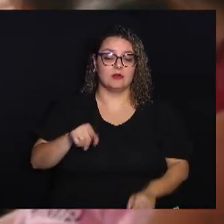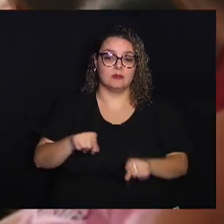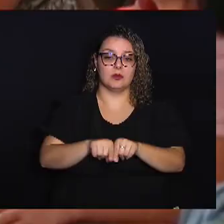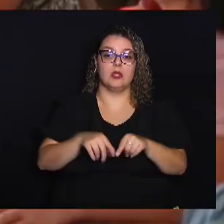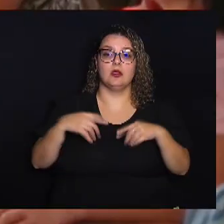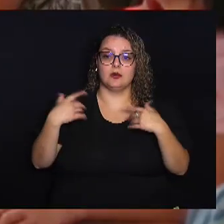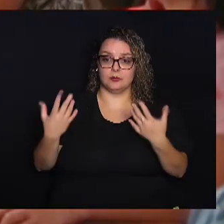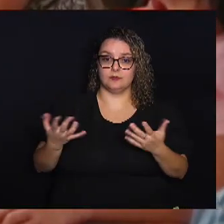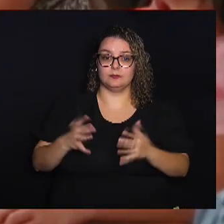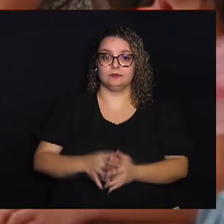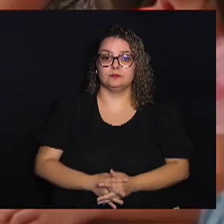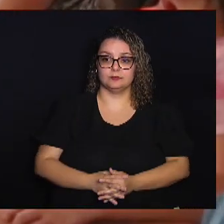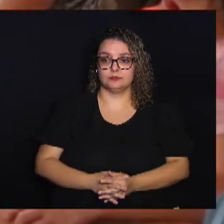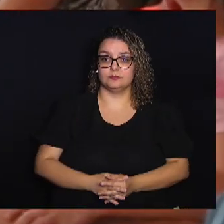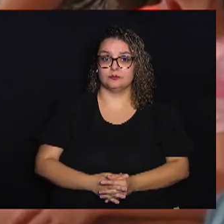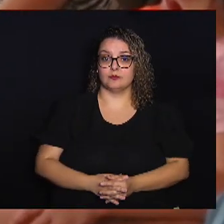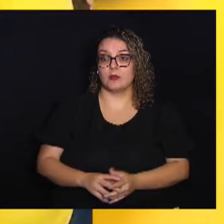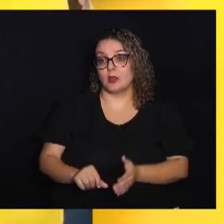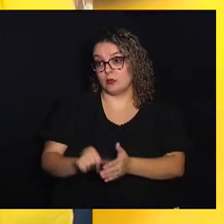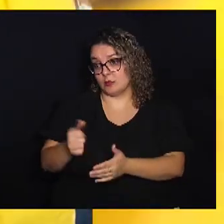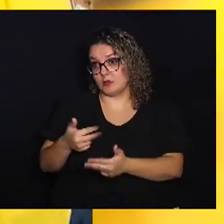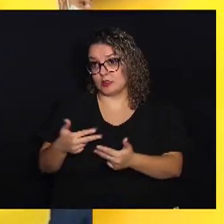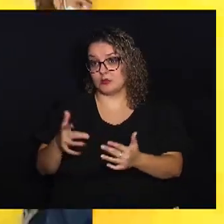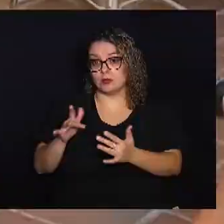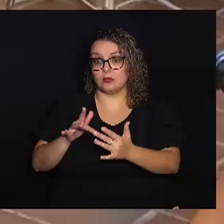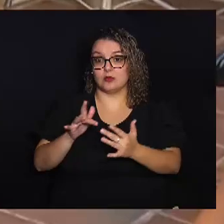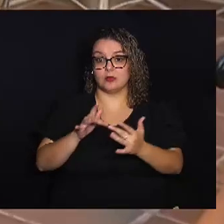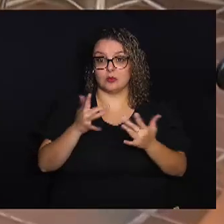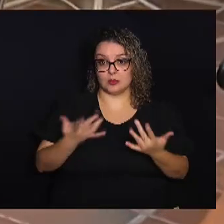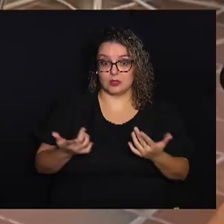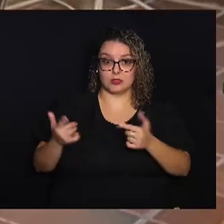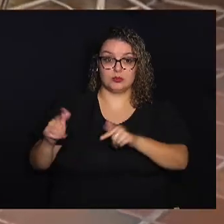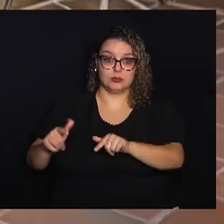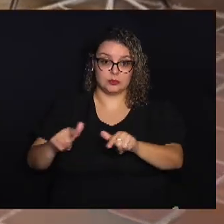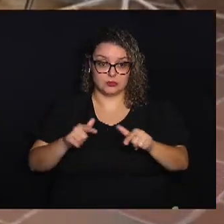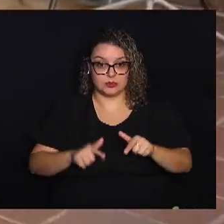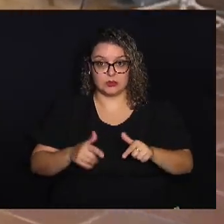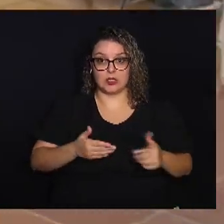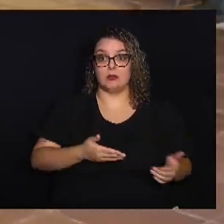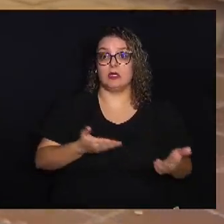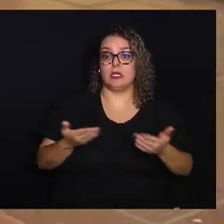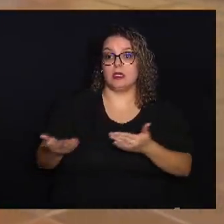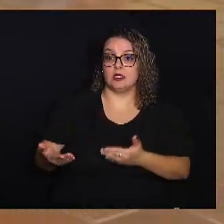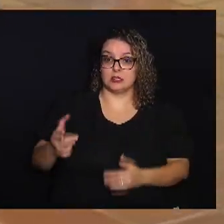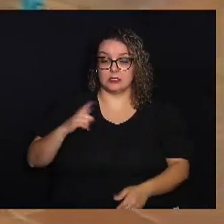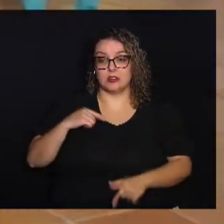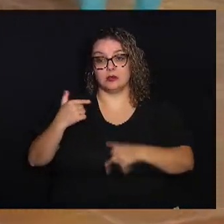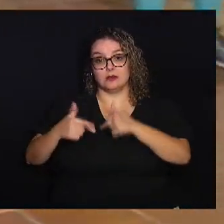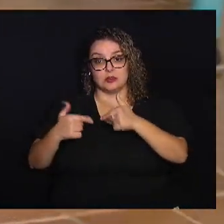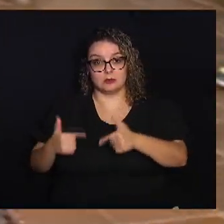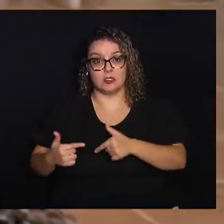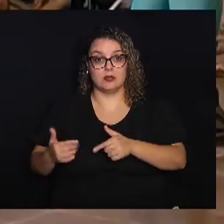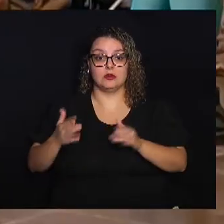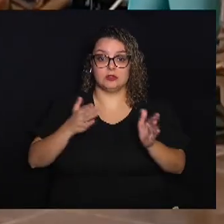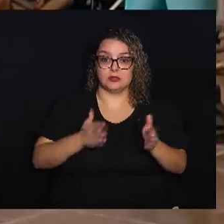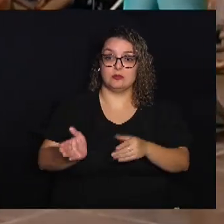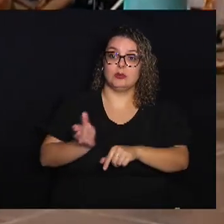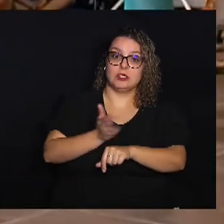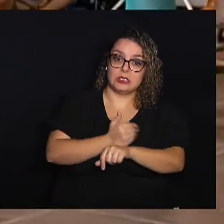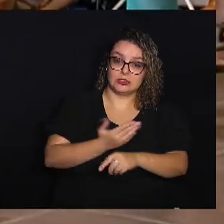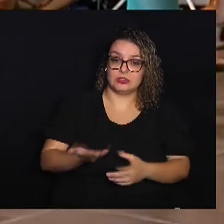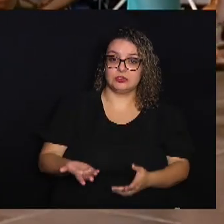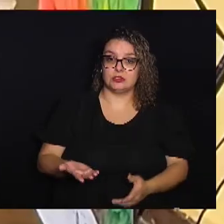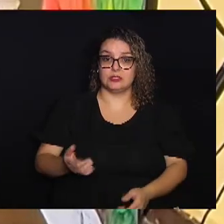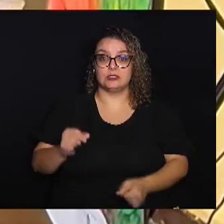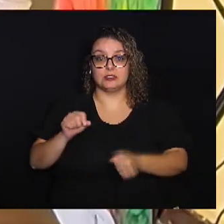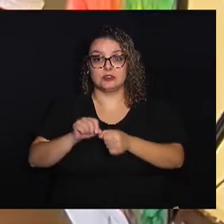Eu acho que tem a primeira questão do contato com os lugares onde você vai se apresentar, então tem um trabalho de produção prévia, né, de